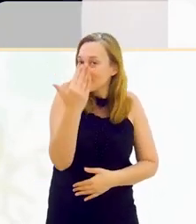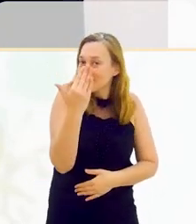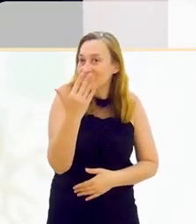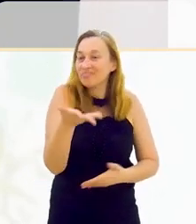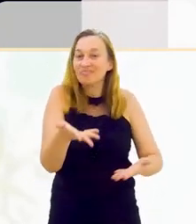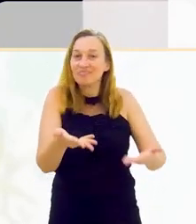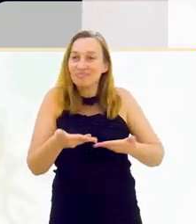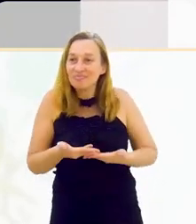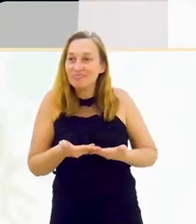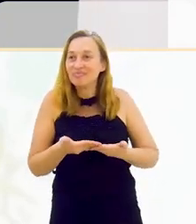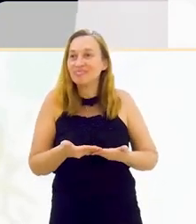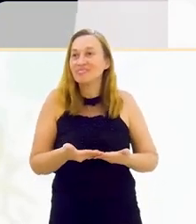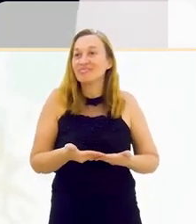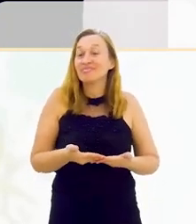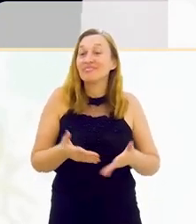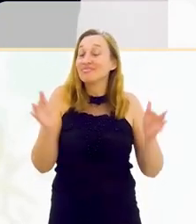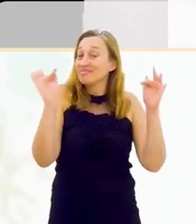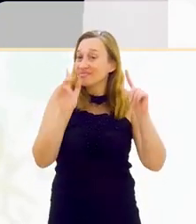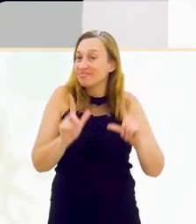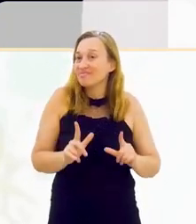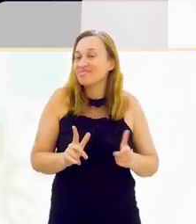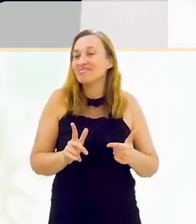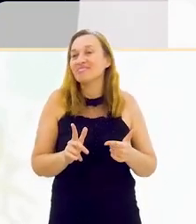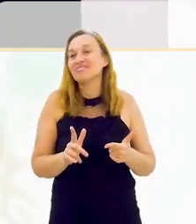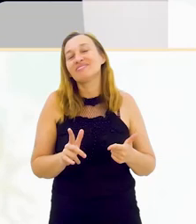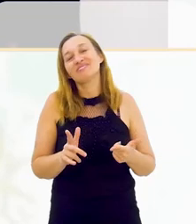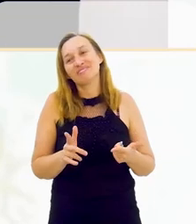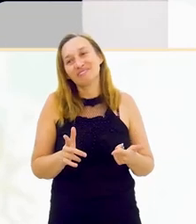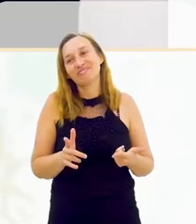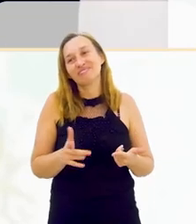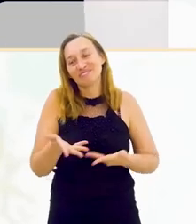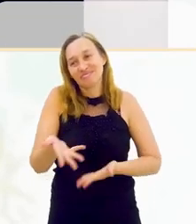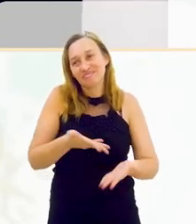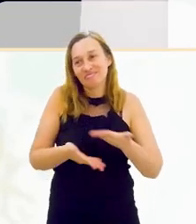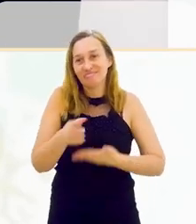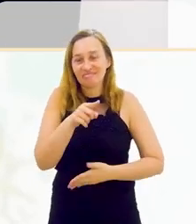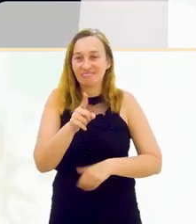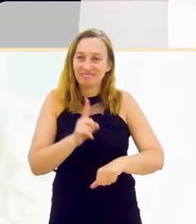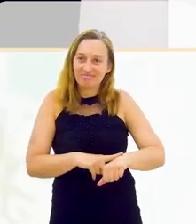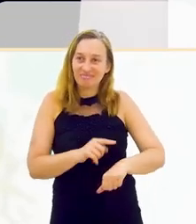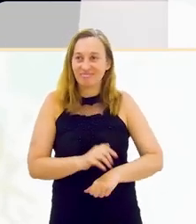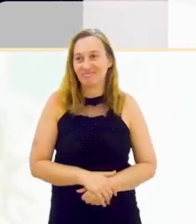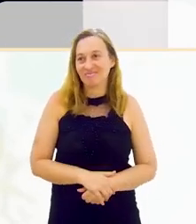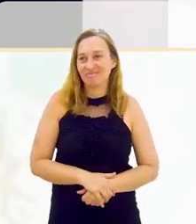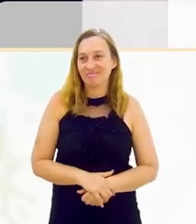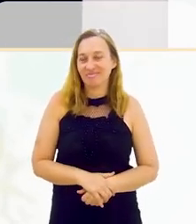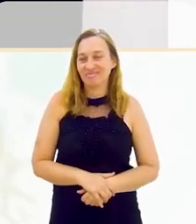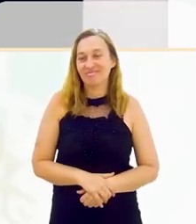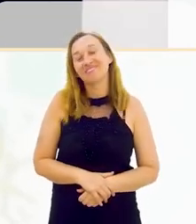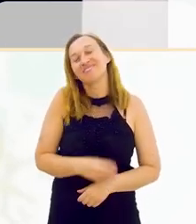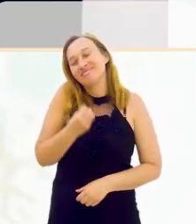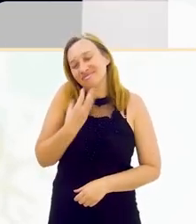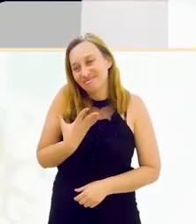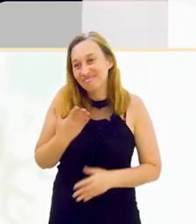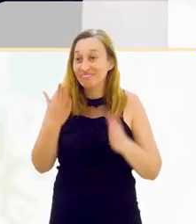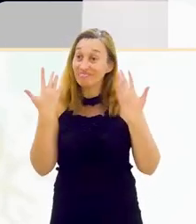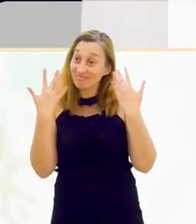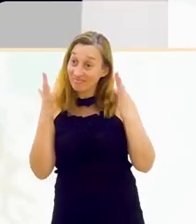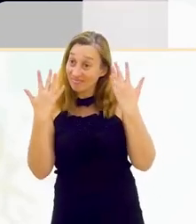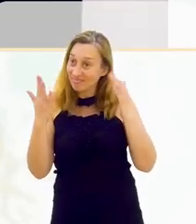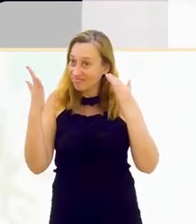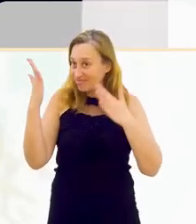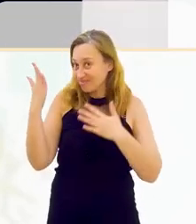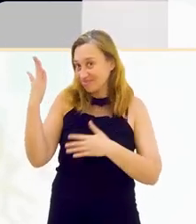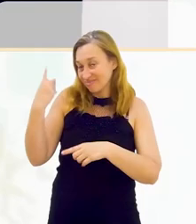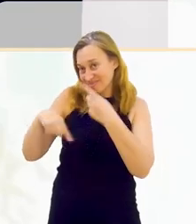agradeço muito pelo convite, fiquei bastante lisonjeado e feliz por estar compartilhando aqui com você esse momento. Ai, que bom. Parabéns